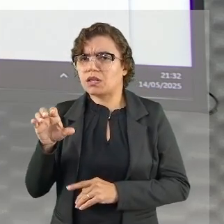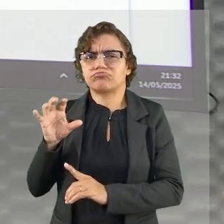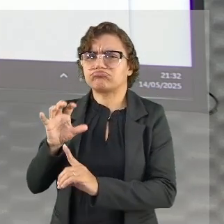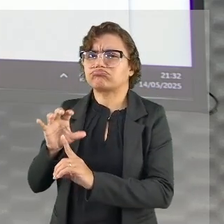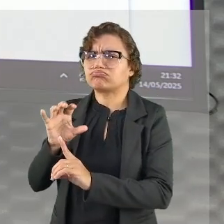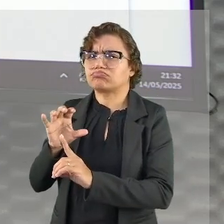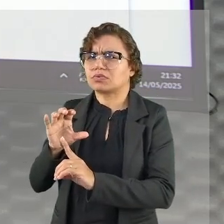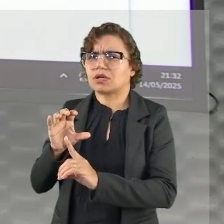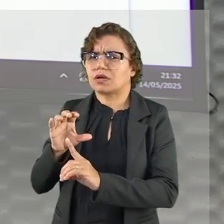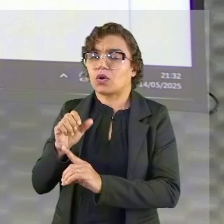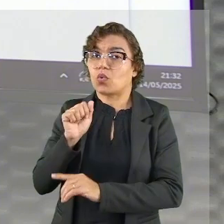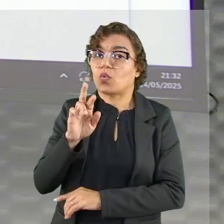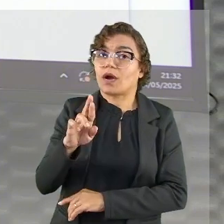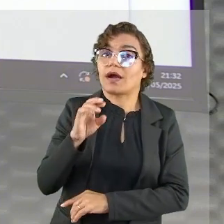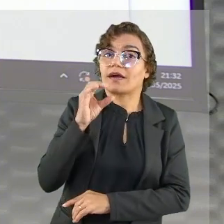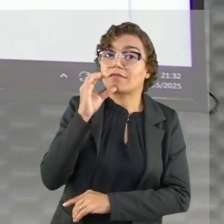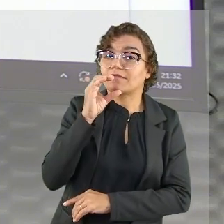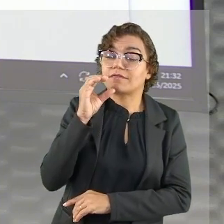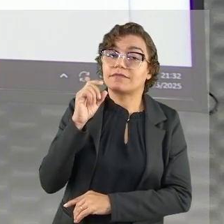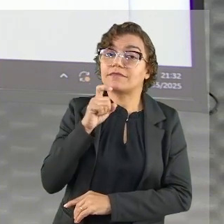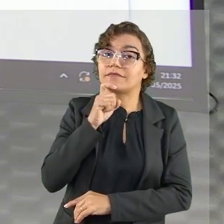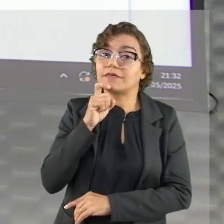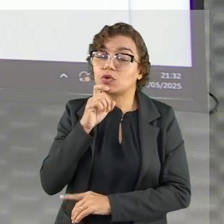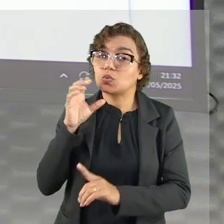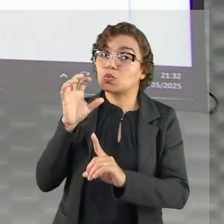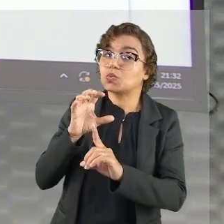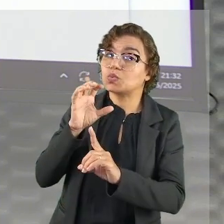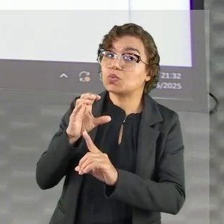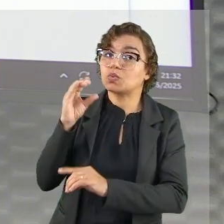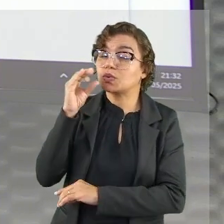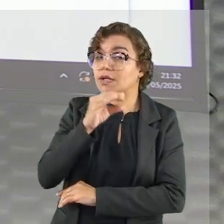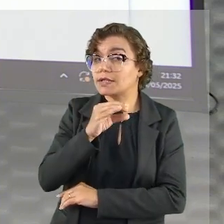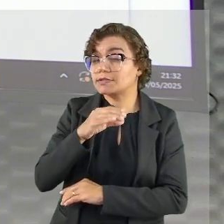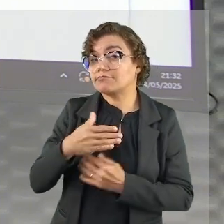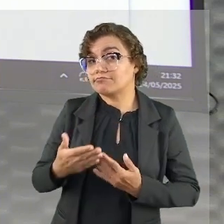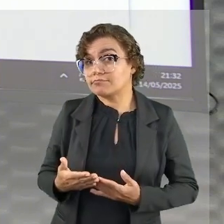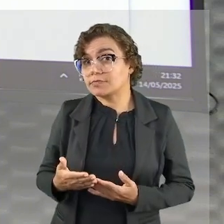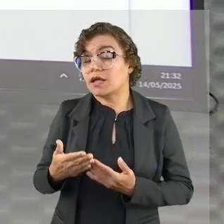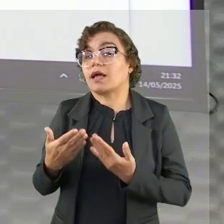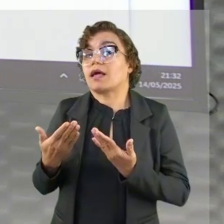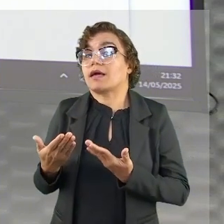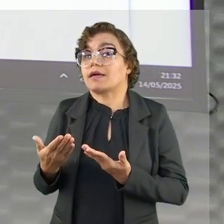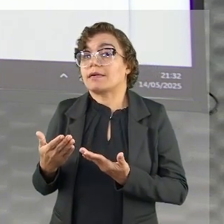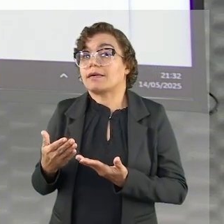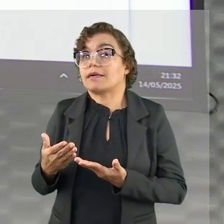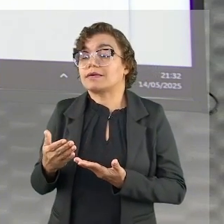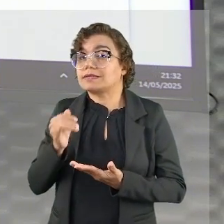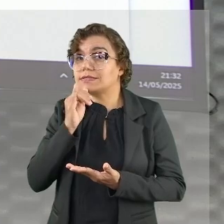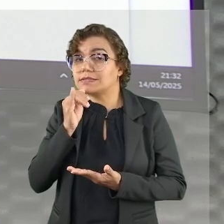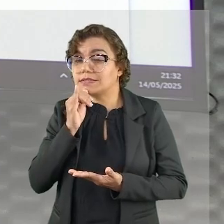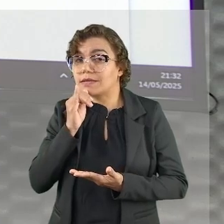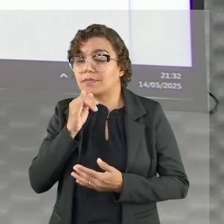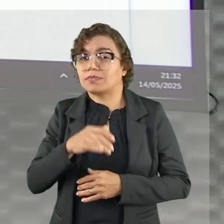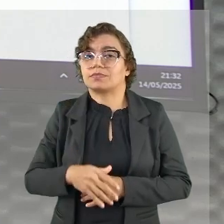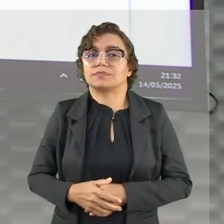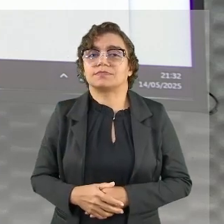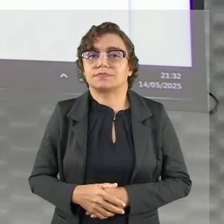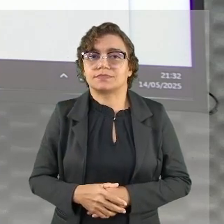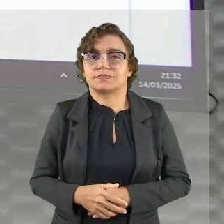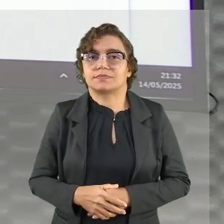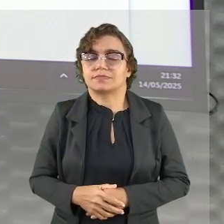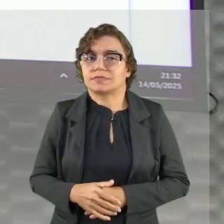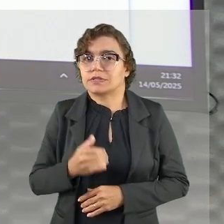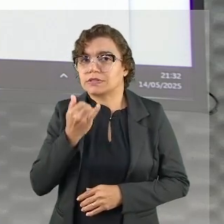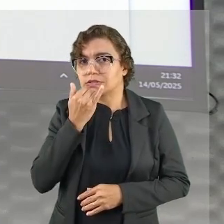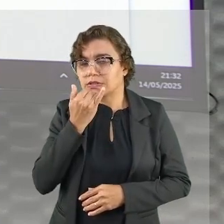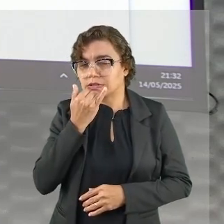quente? O ar frio. O ar frio está em cima ou embaixo? Ele é mais denso ou menos denso? Menos denso. Opa, perdão.